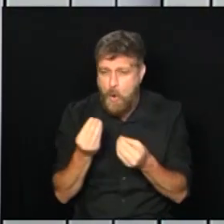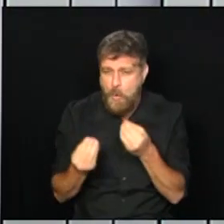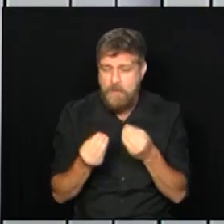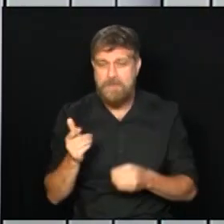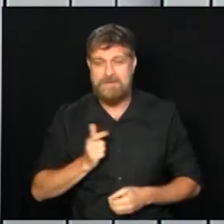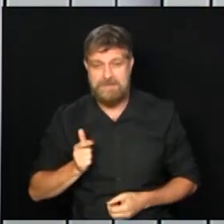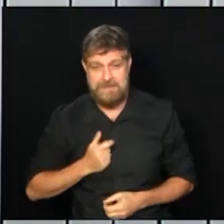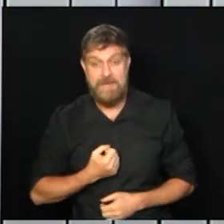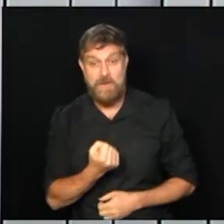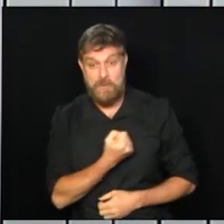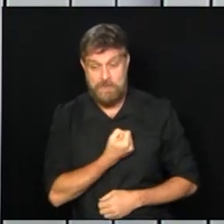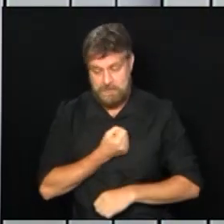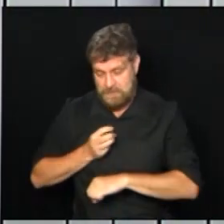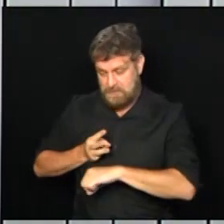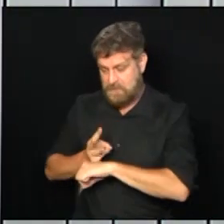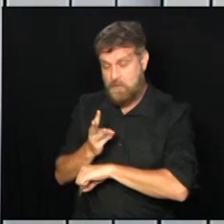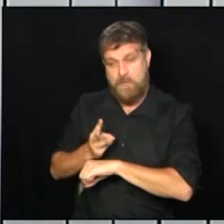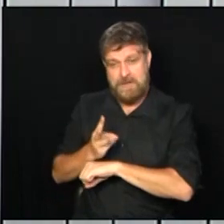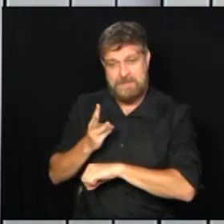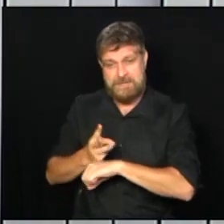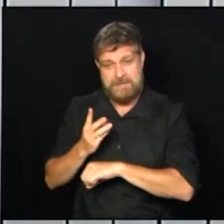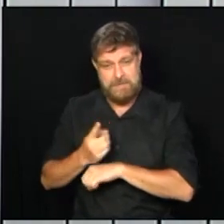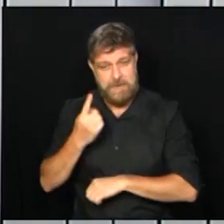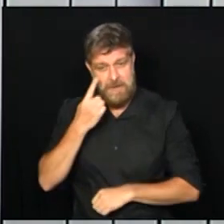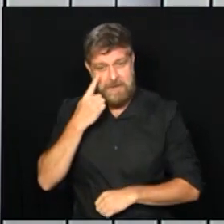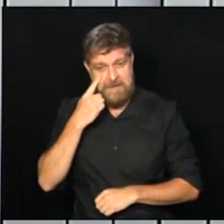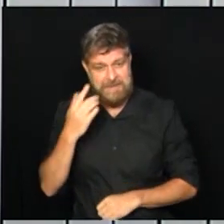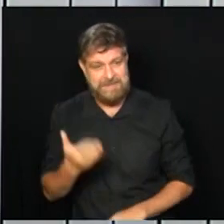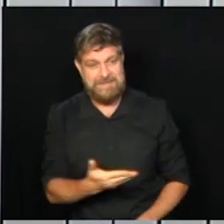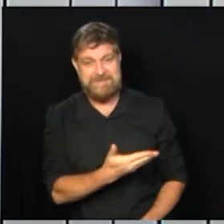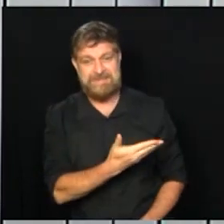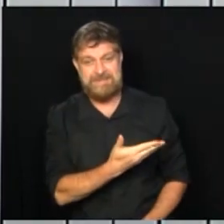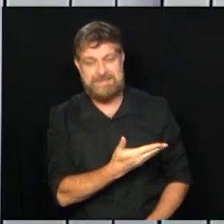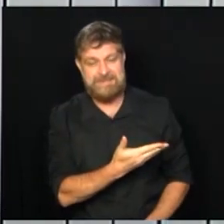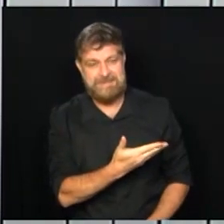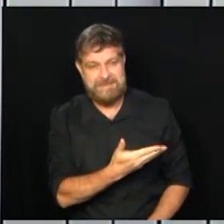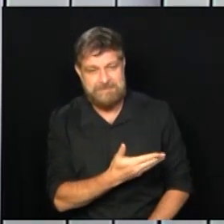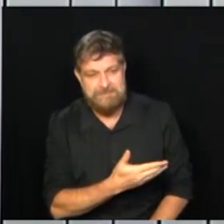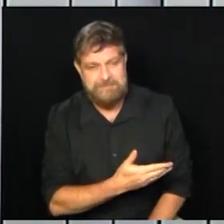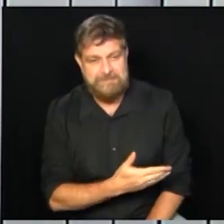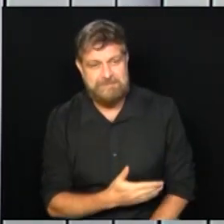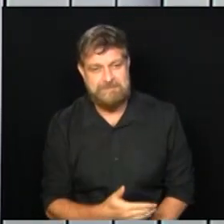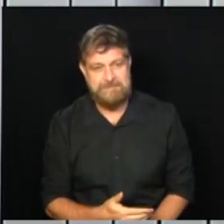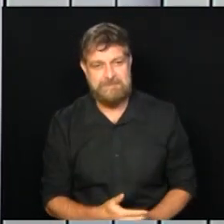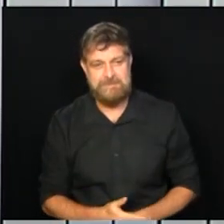gente. O número do nosso WhatsApp, 19 é o nosso DDD,